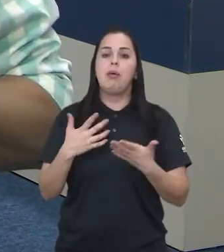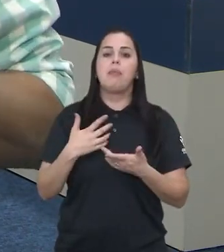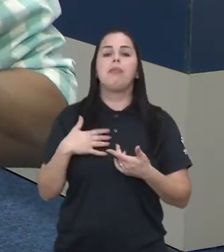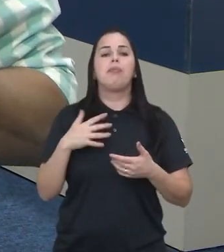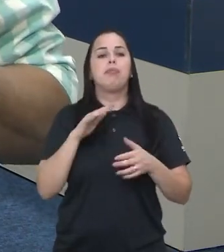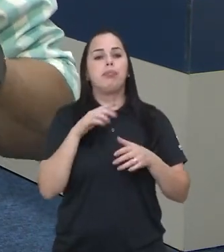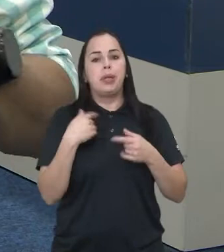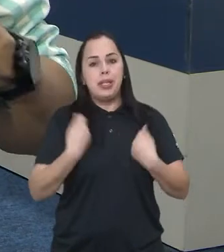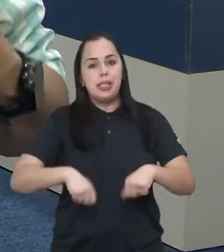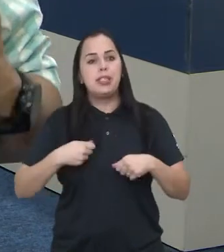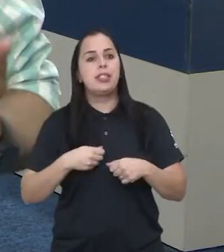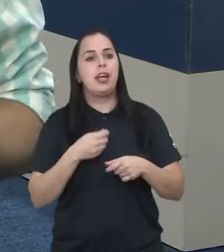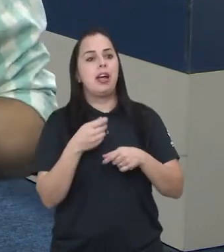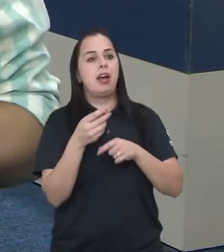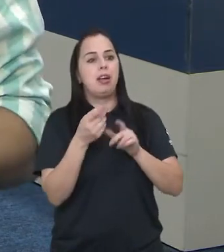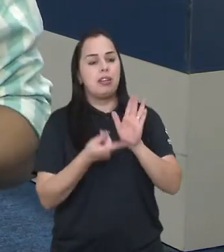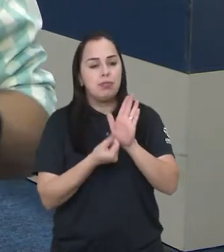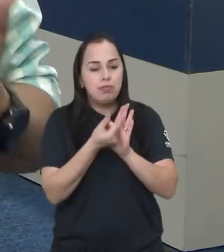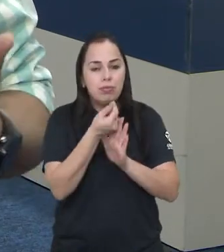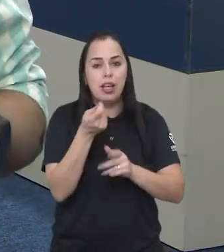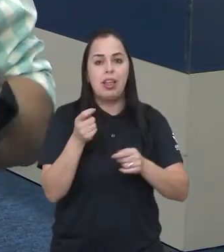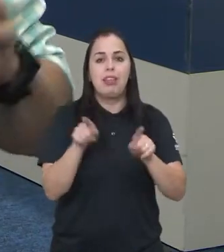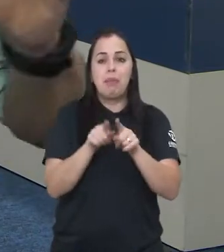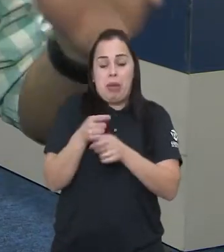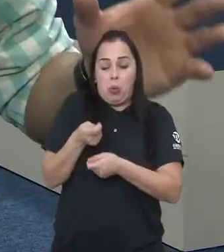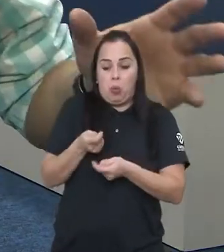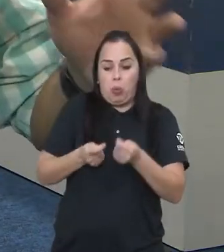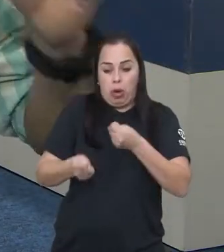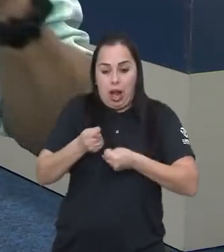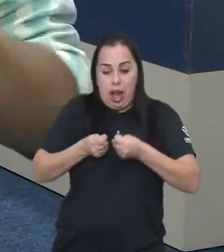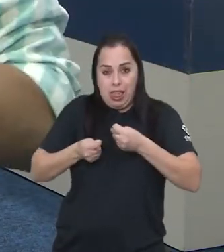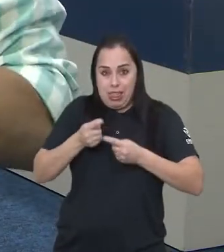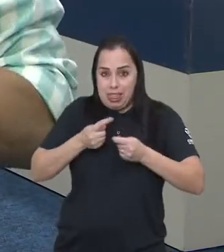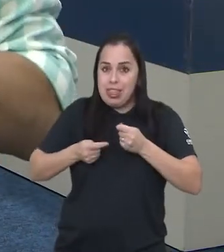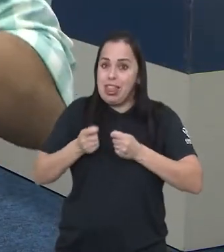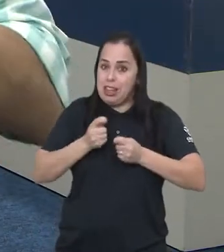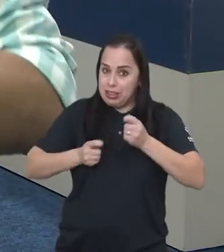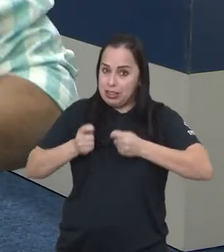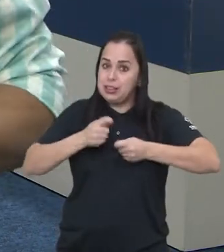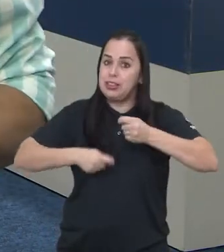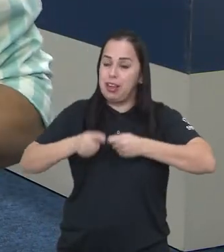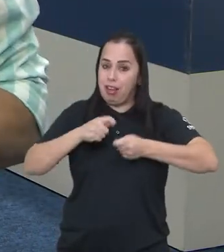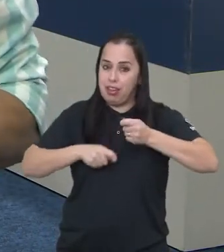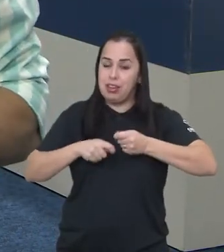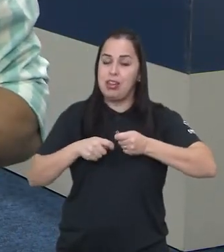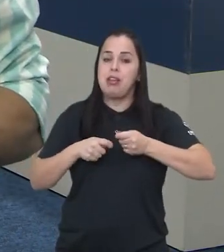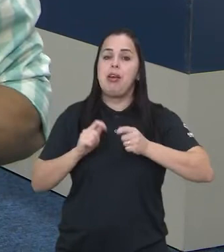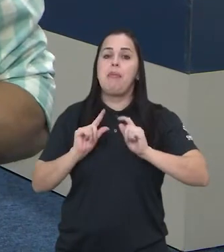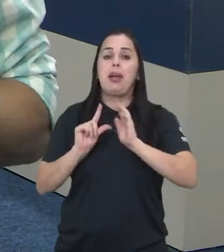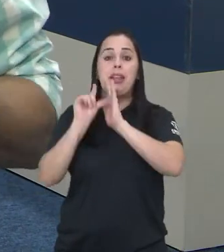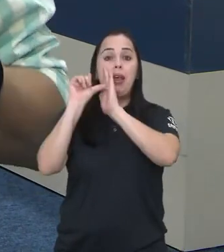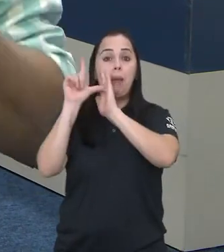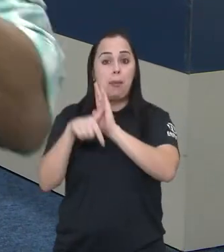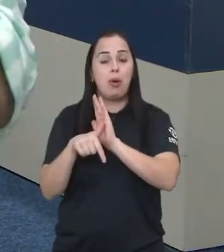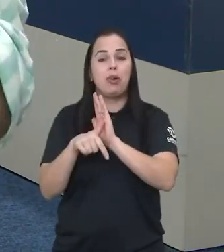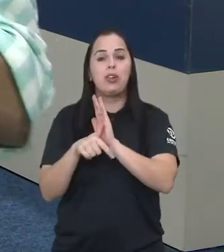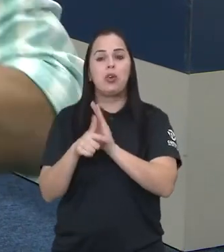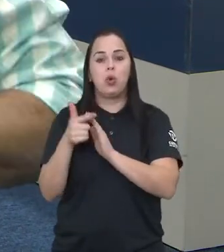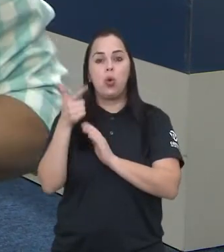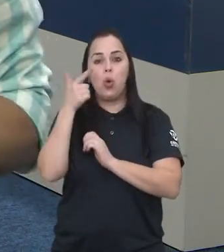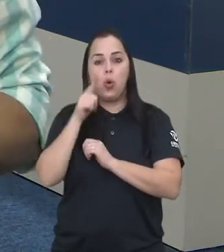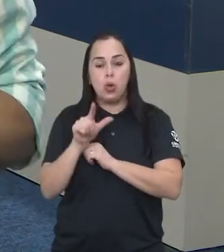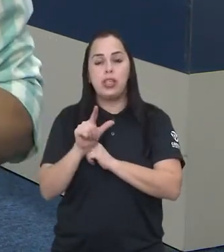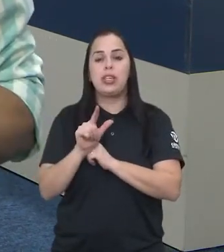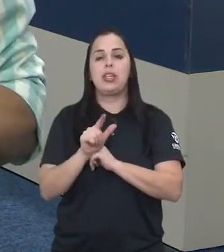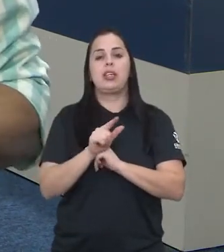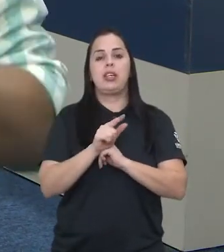fornecedores, buscar cada vez um esforço maior de economia nas pequenas coisas, nas grandes coisas, para que a gente tenha condições de manter